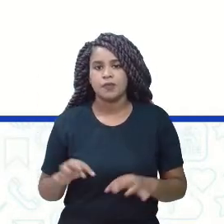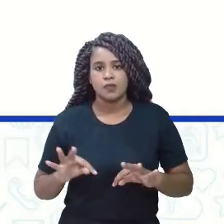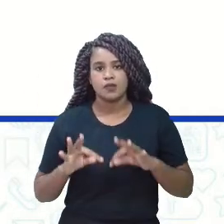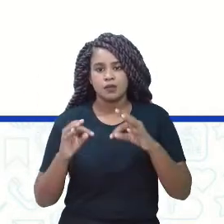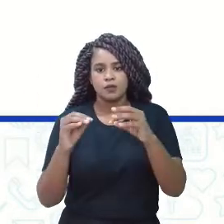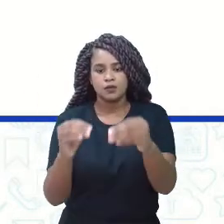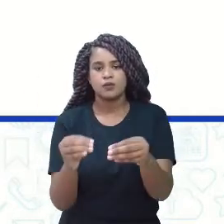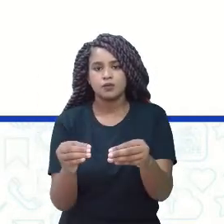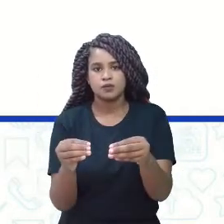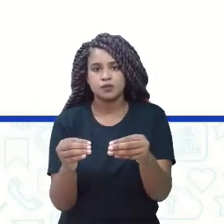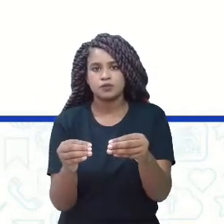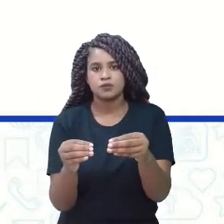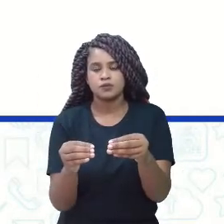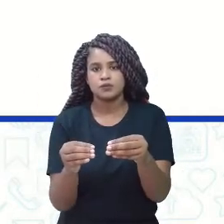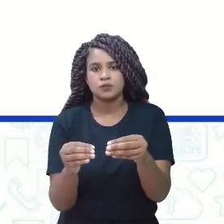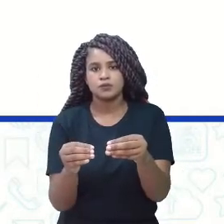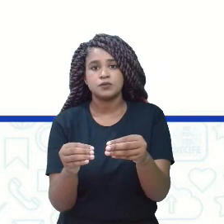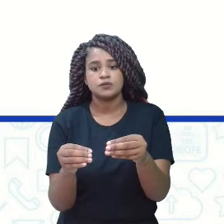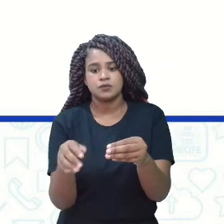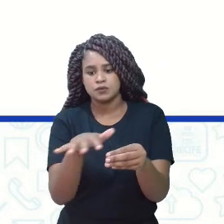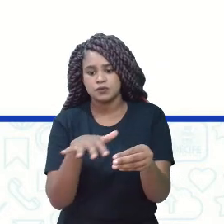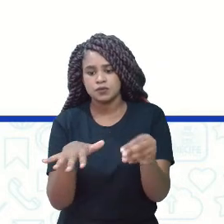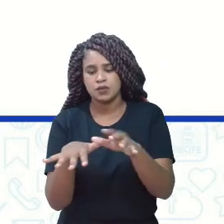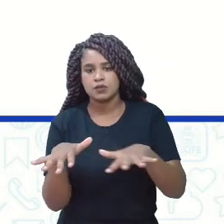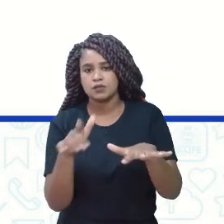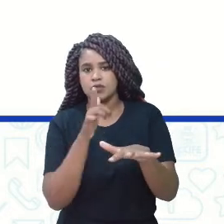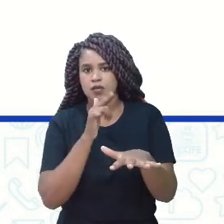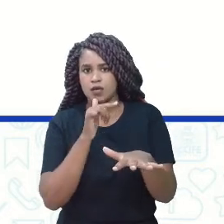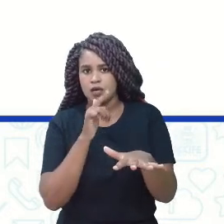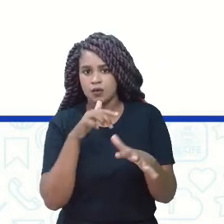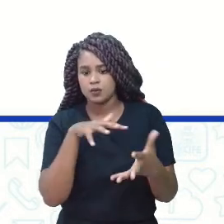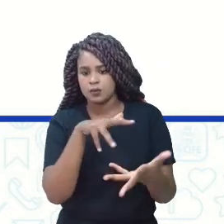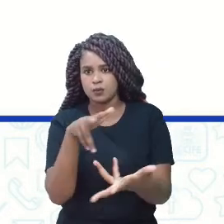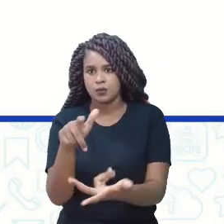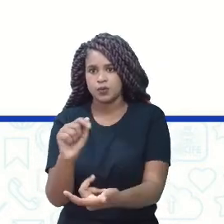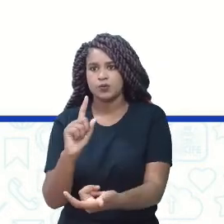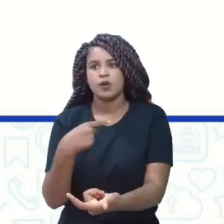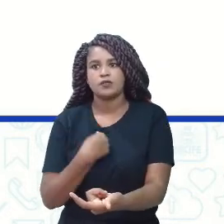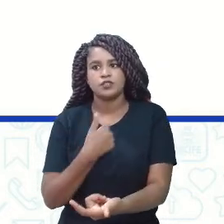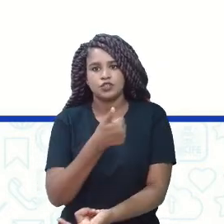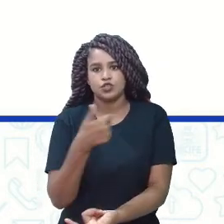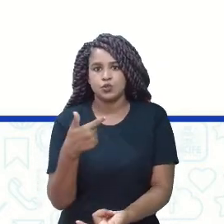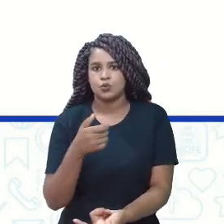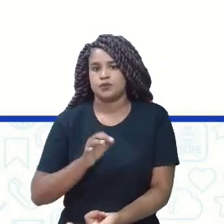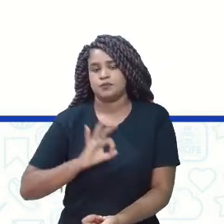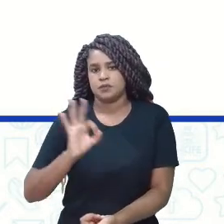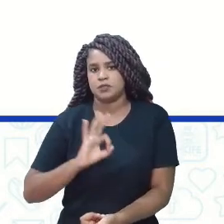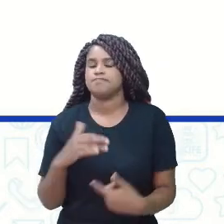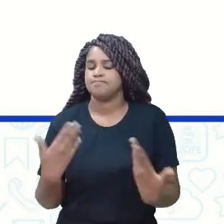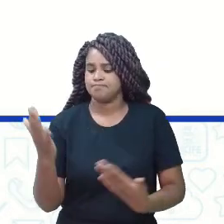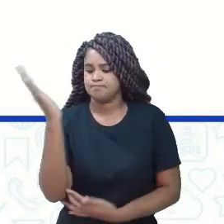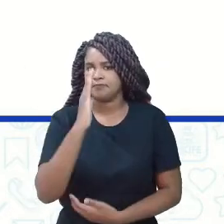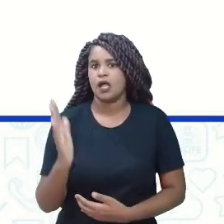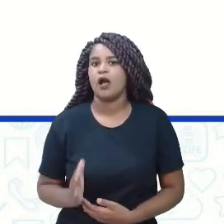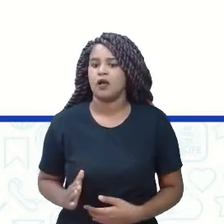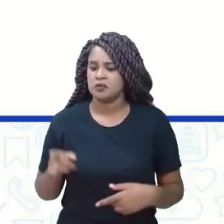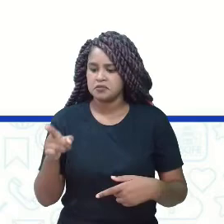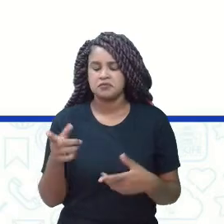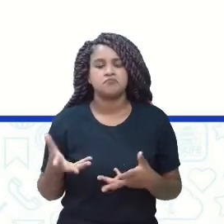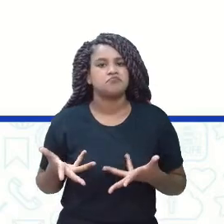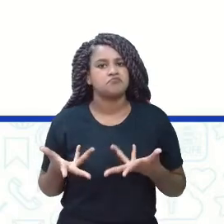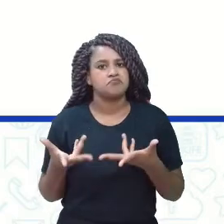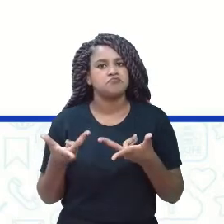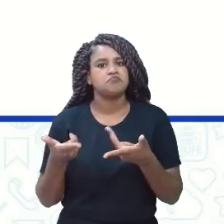água existentes no mundo. Então, a gente é privilegiado, a gente sempre fala isso aqui, né, que o nosso Brasil ele é um país